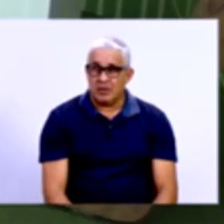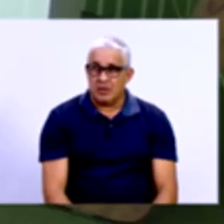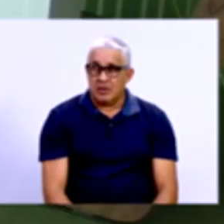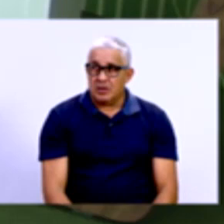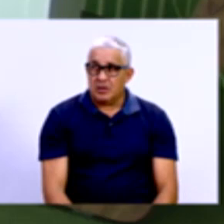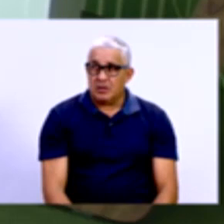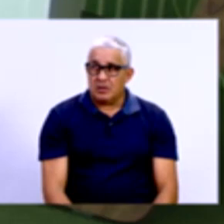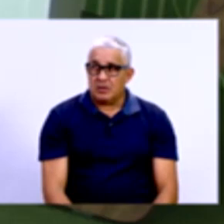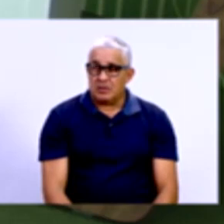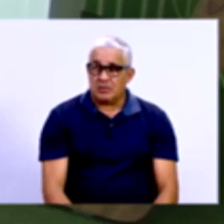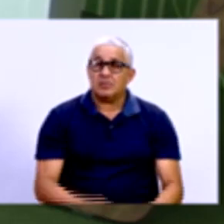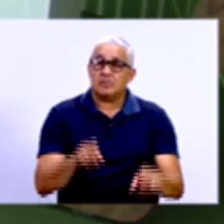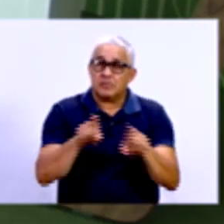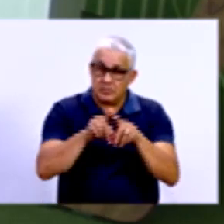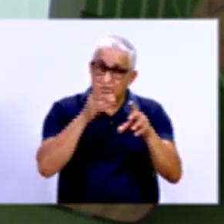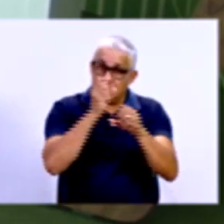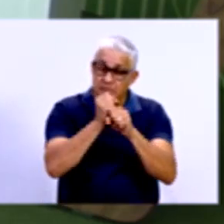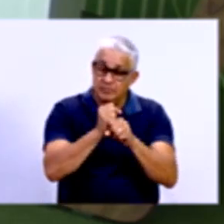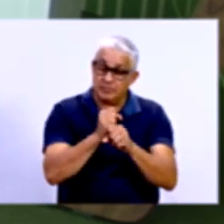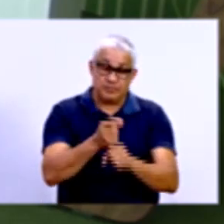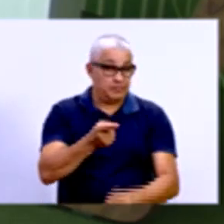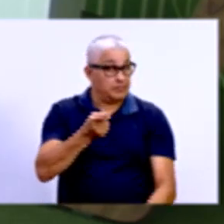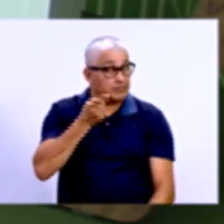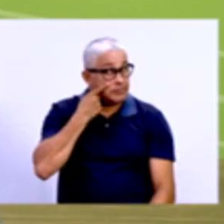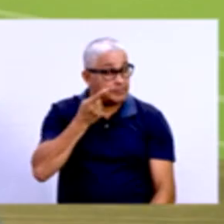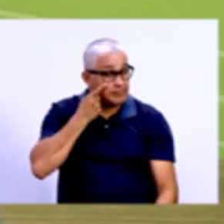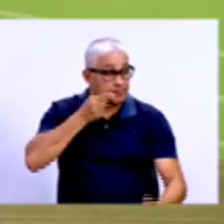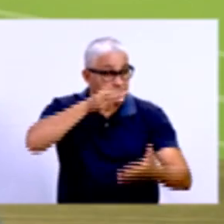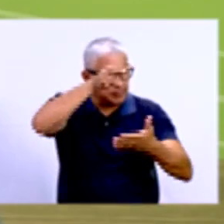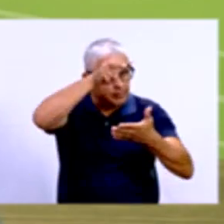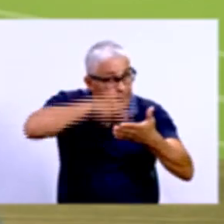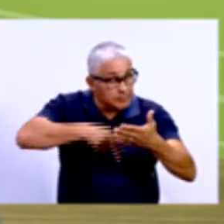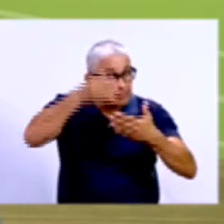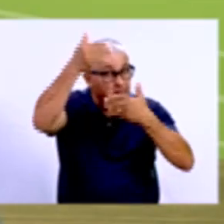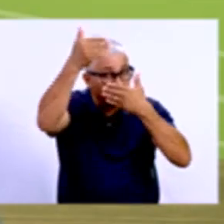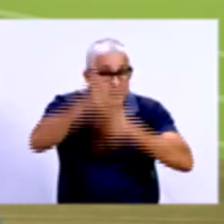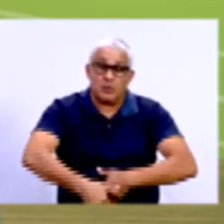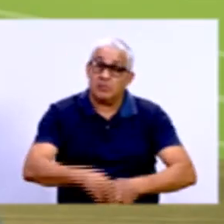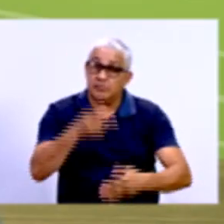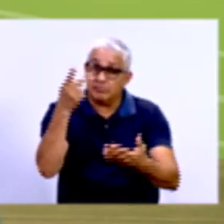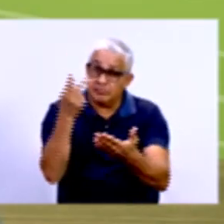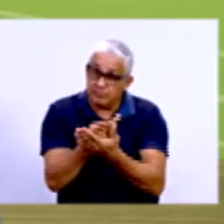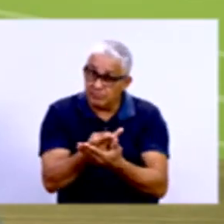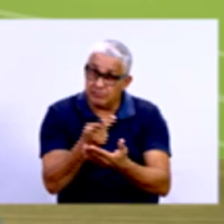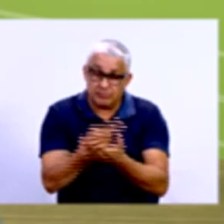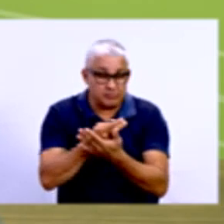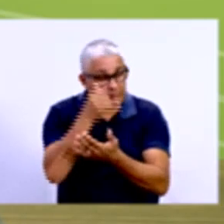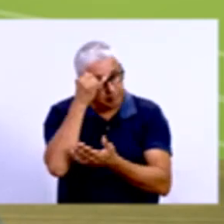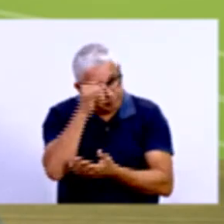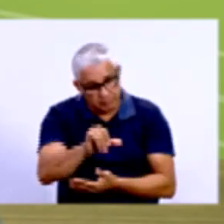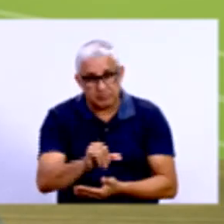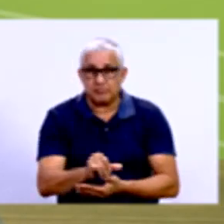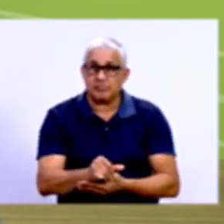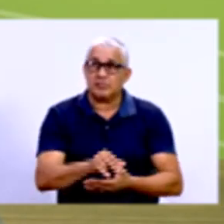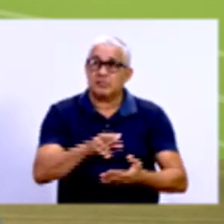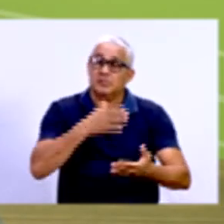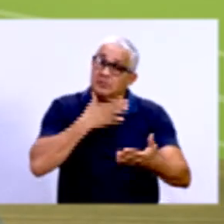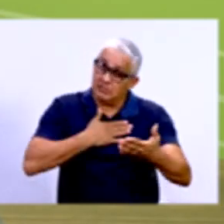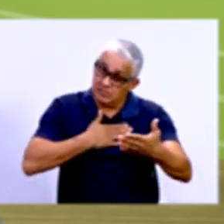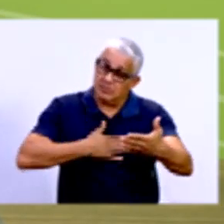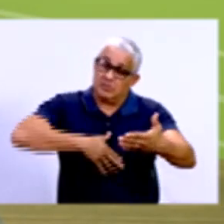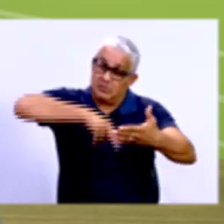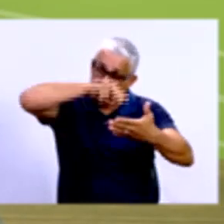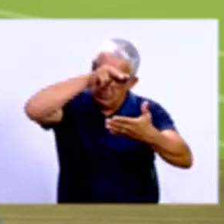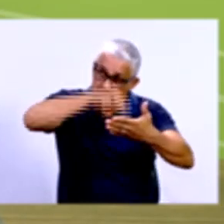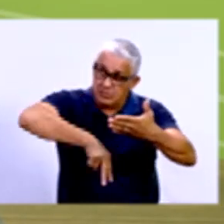Então, faça os cálculos, prestem atenção na leitura da prova, por favor. Não vamos errar por um descuido na hora de fazer a leitura,